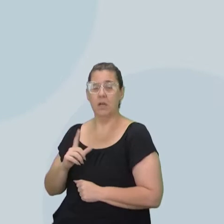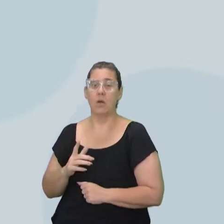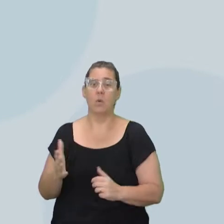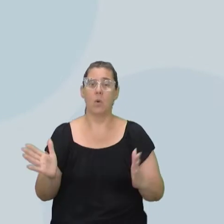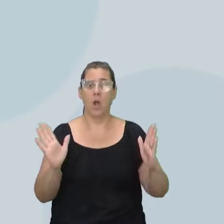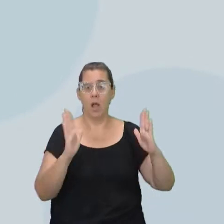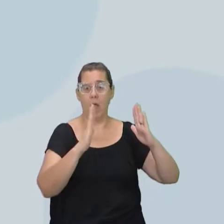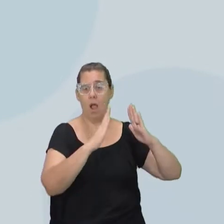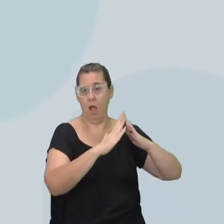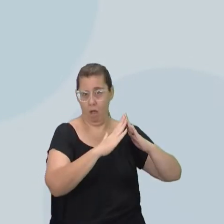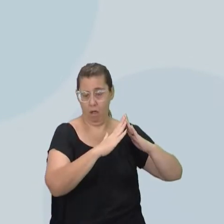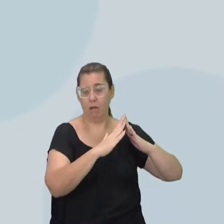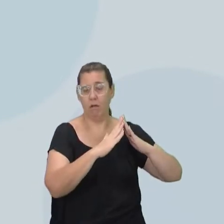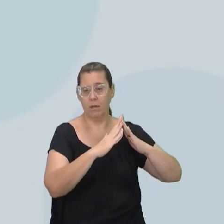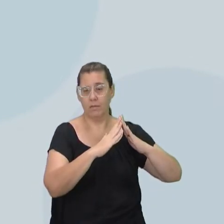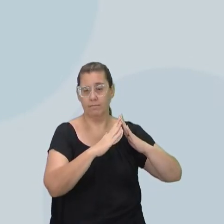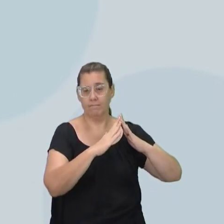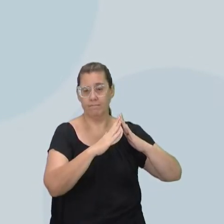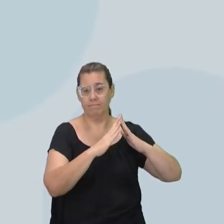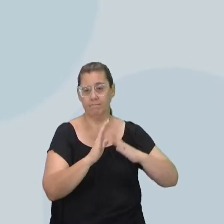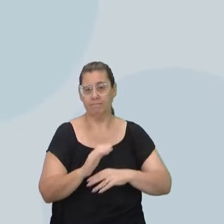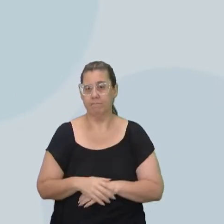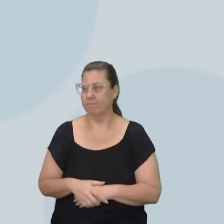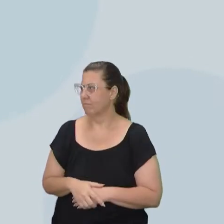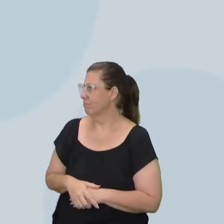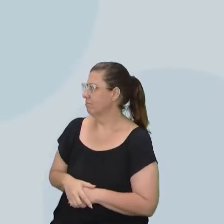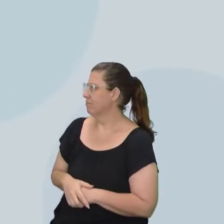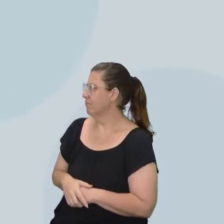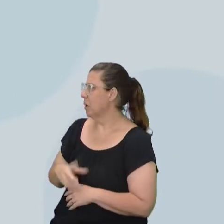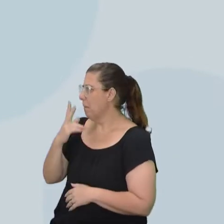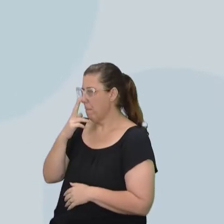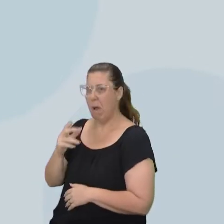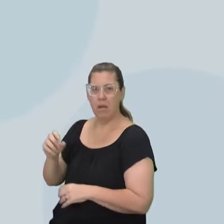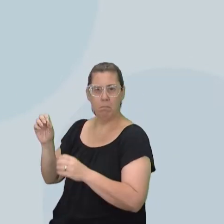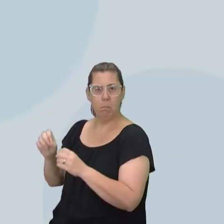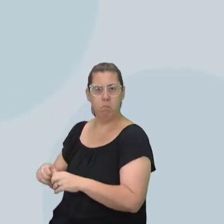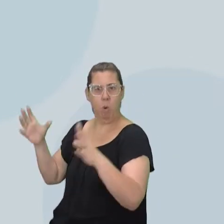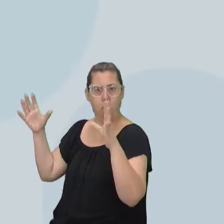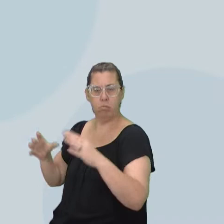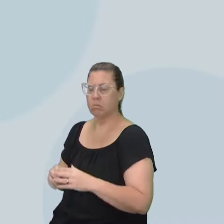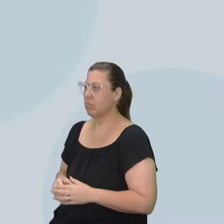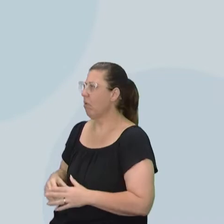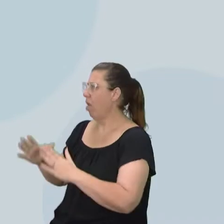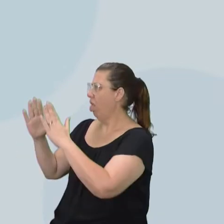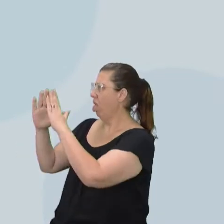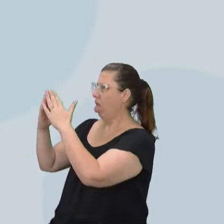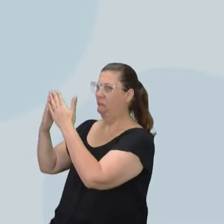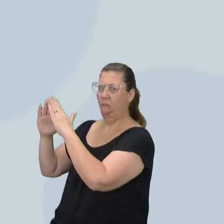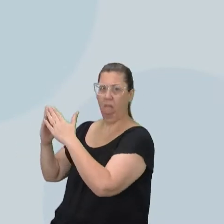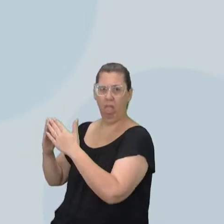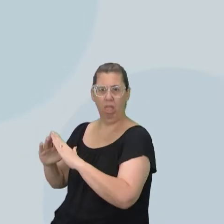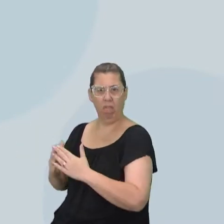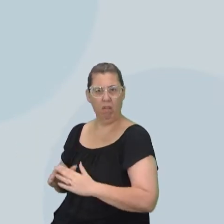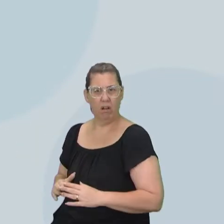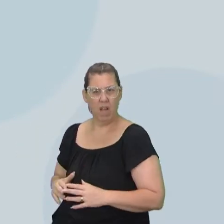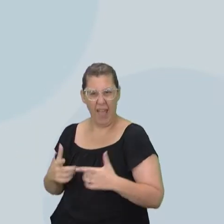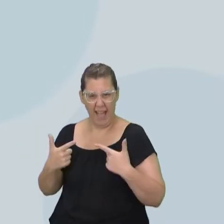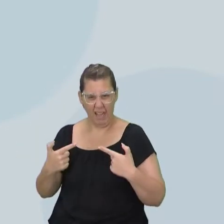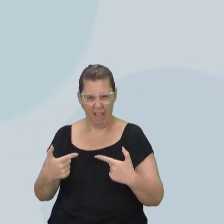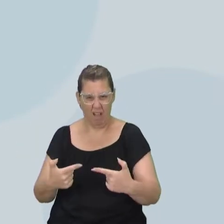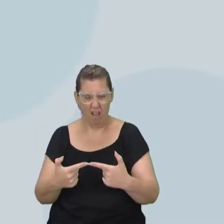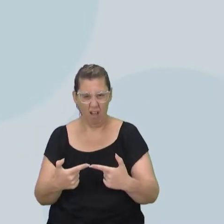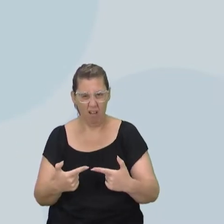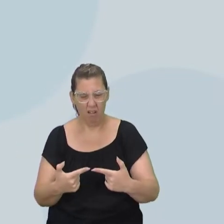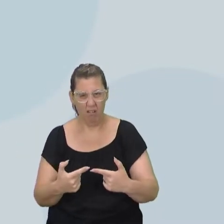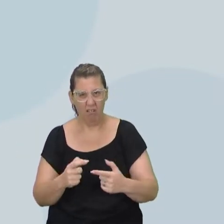casa, bom, parece que ela foi bombardeada, né? Está desmoronando. Pô, será que é sobre guerra? Será que é sobre alguma